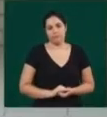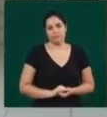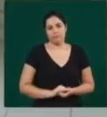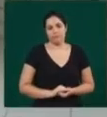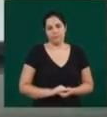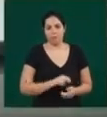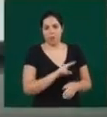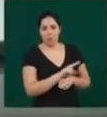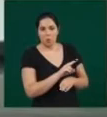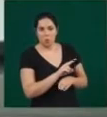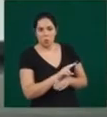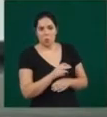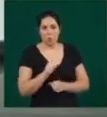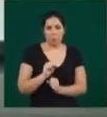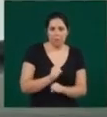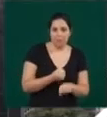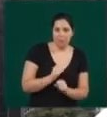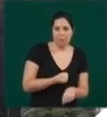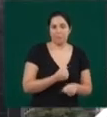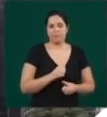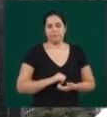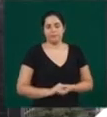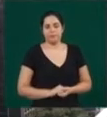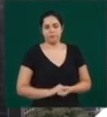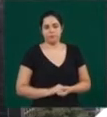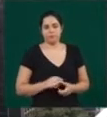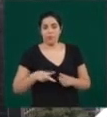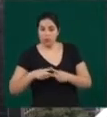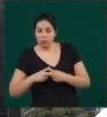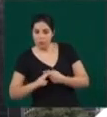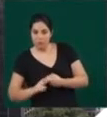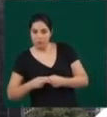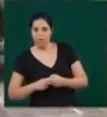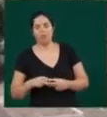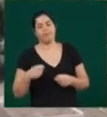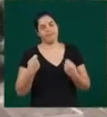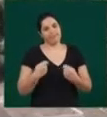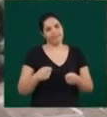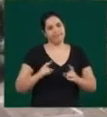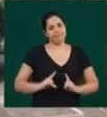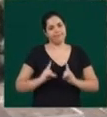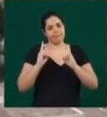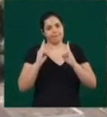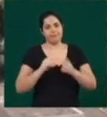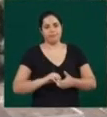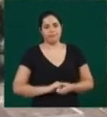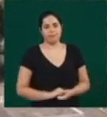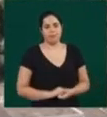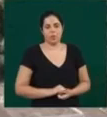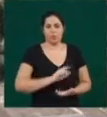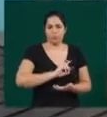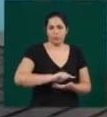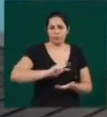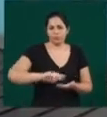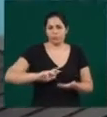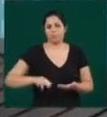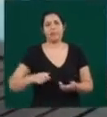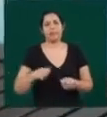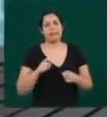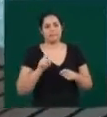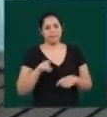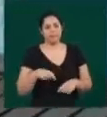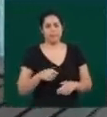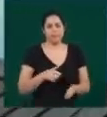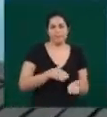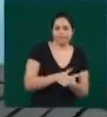Porteiro, limpeza, manutenção, indispensáveis em muitos prédios, esses e outros itens são despesas pagas